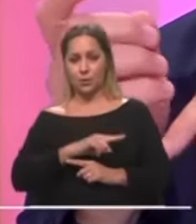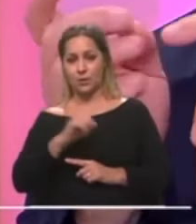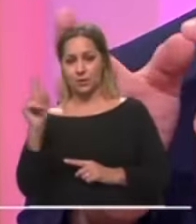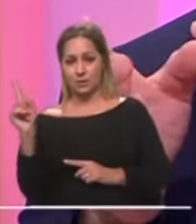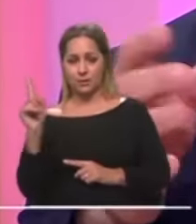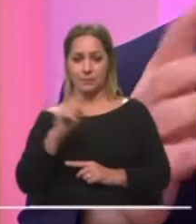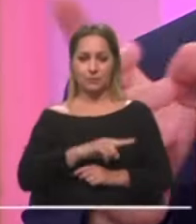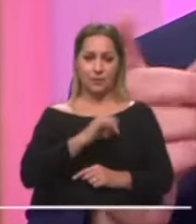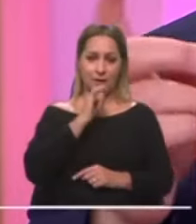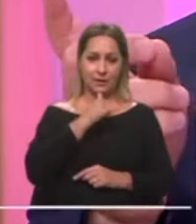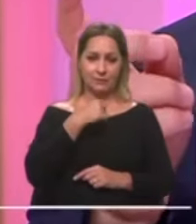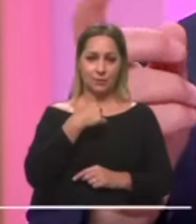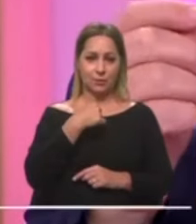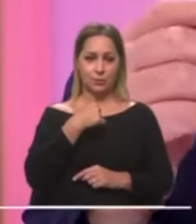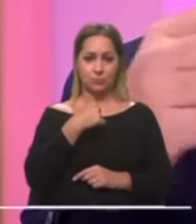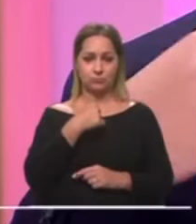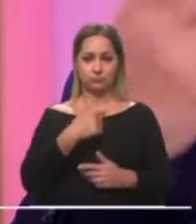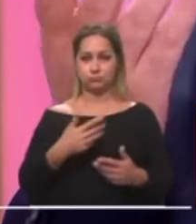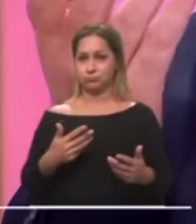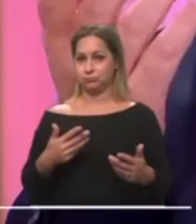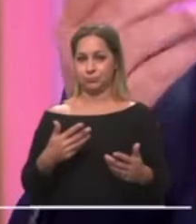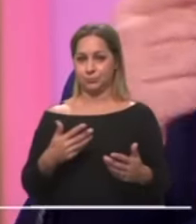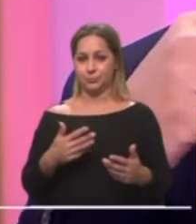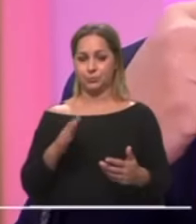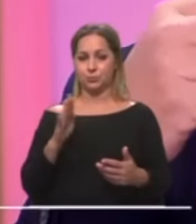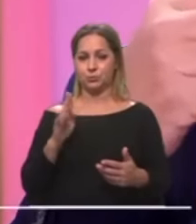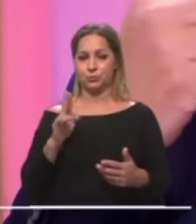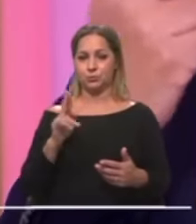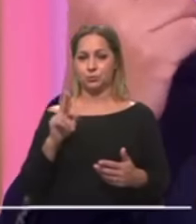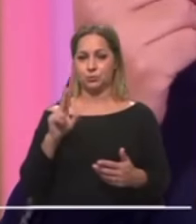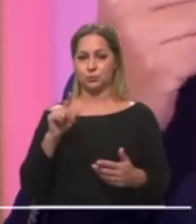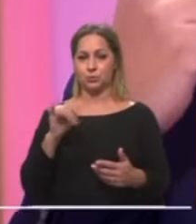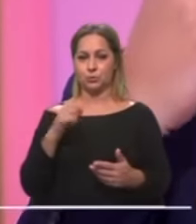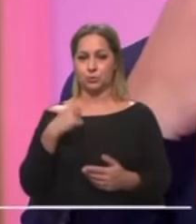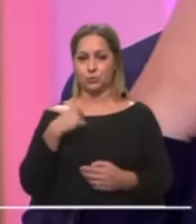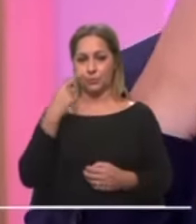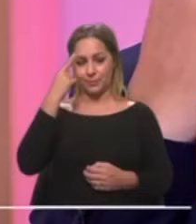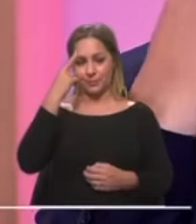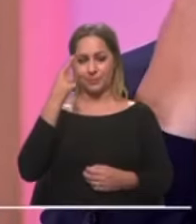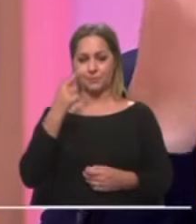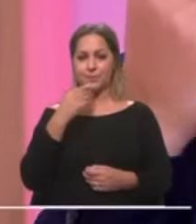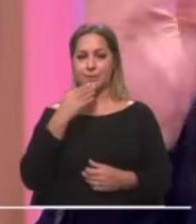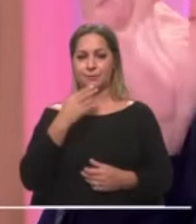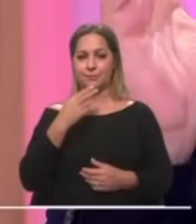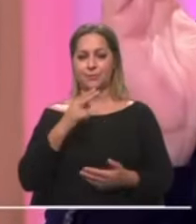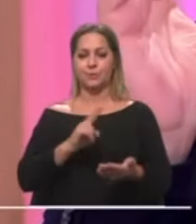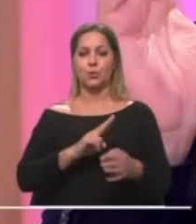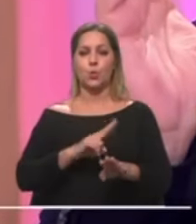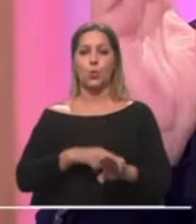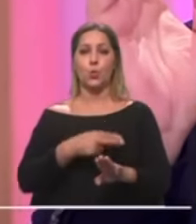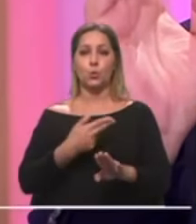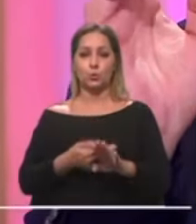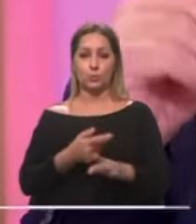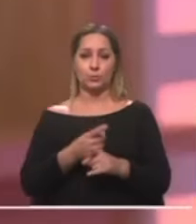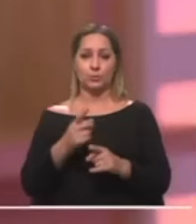para o garv ainda não pagava sequer as portagens Portanto o Júlio pediu-me e eu disse vou pedir o dobro da barraca só porque isto é o casino é Malta com